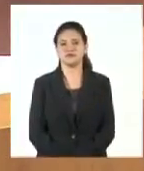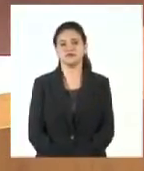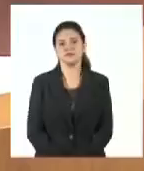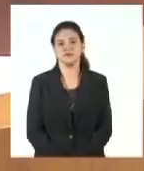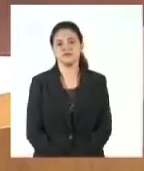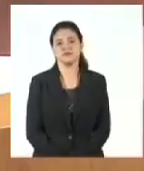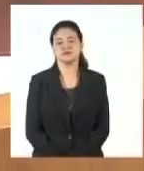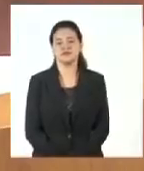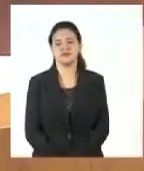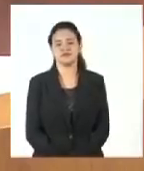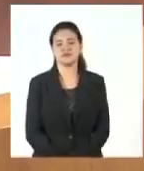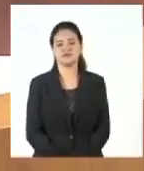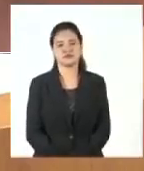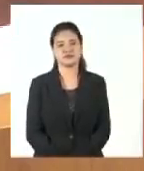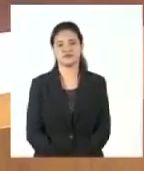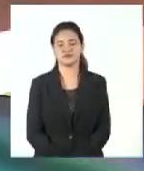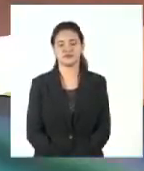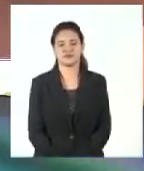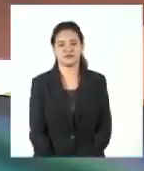Imprensa.